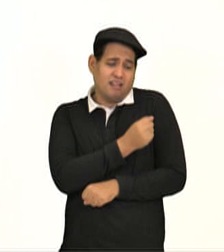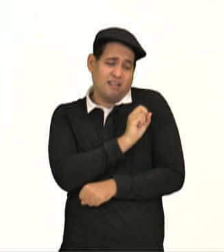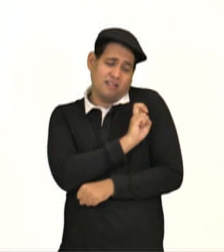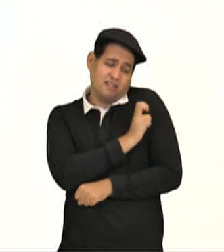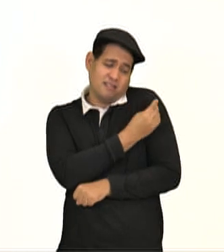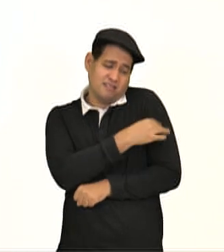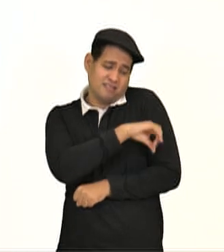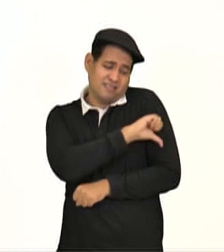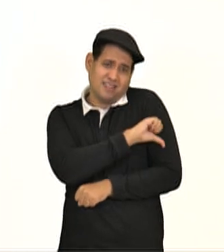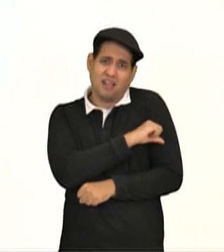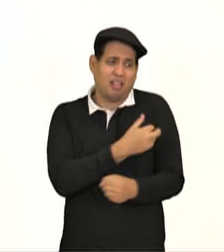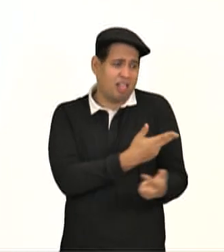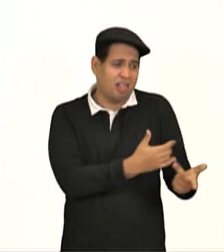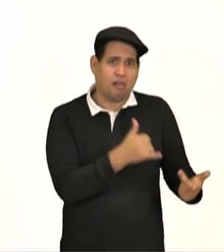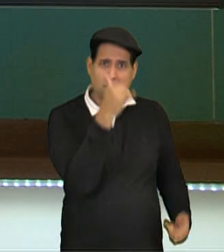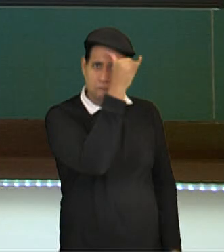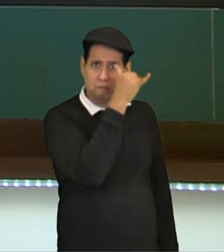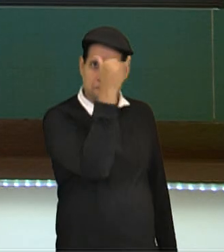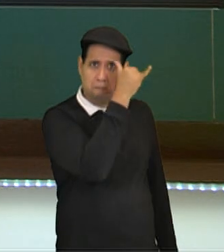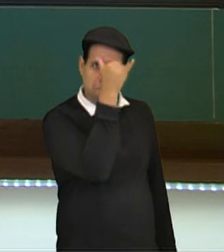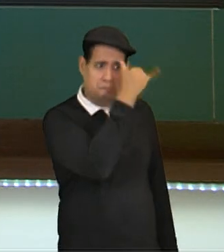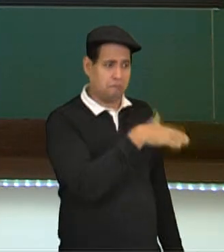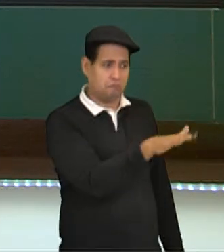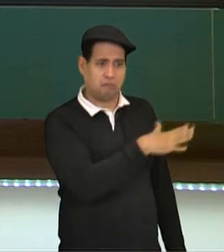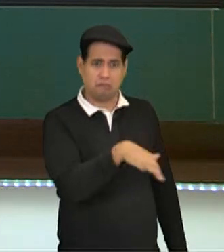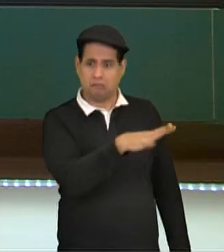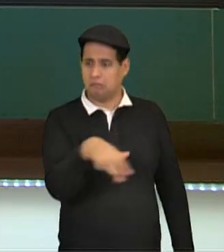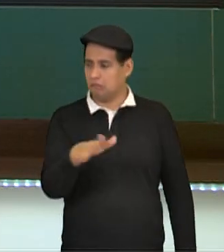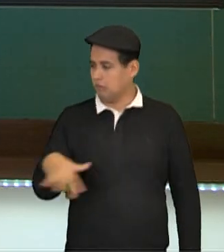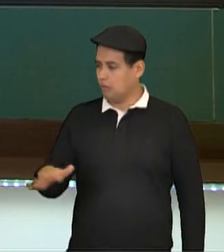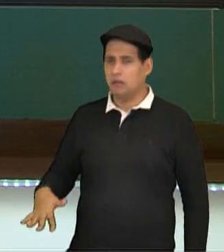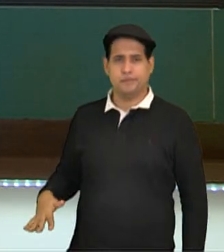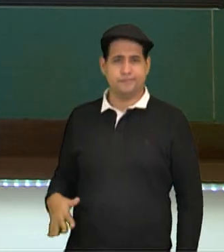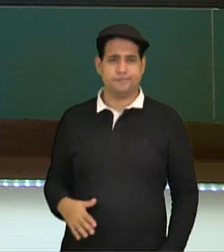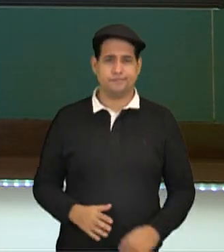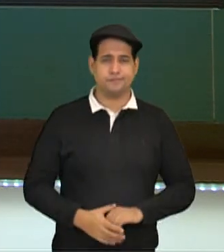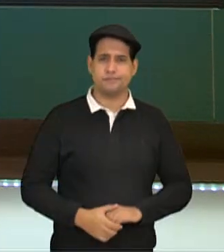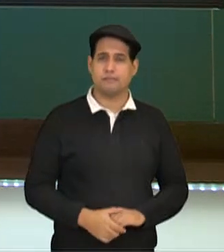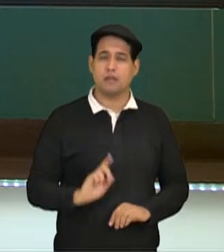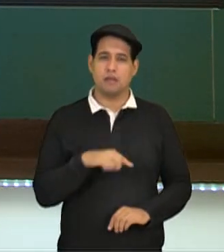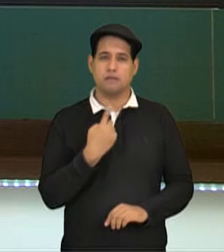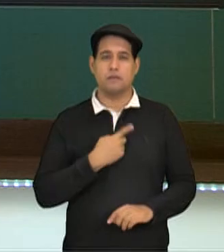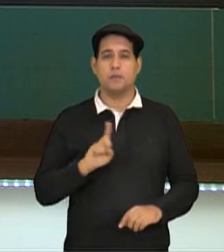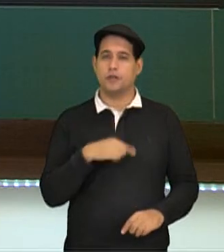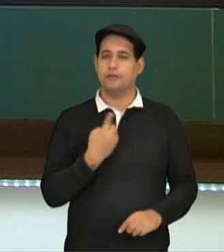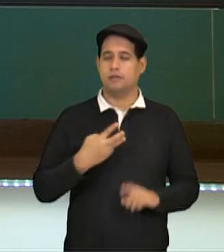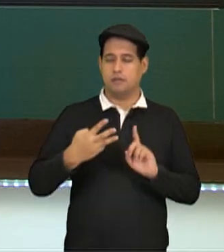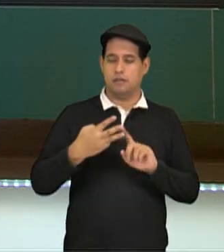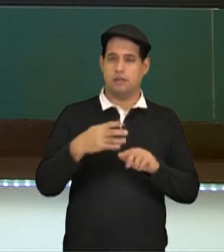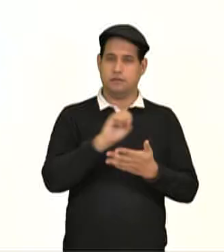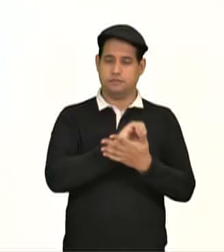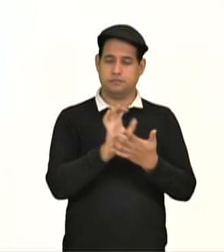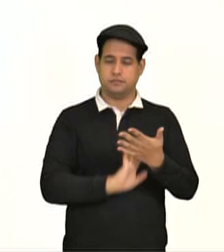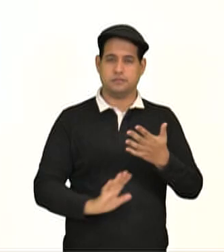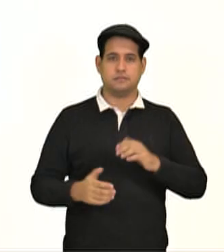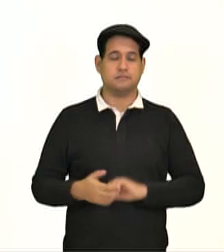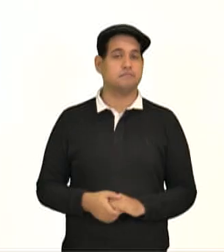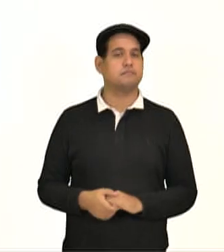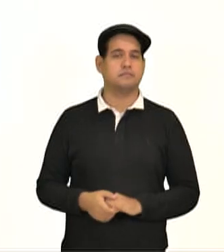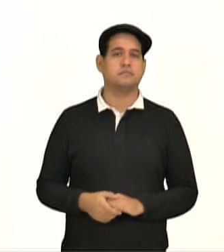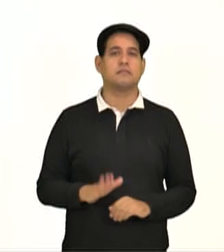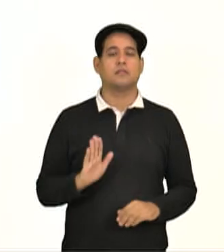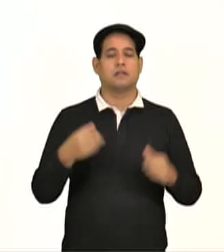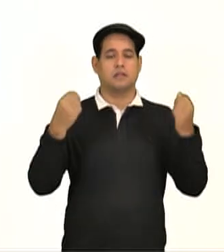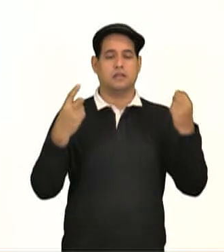uma cambada de débeis. Ele está um pouquinho revoltado ali com a atitude dos colegas, né? Vamos para a nossa, então, terceira atividade. Como